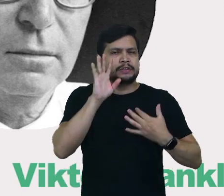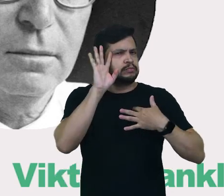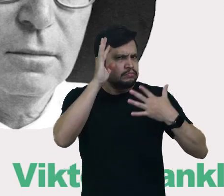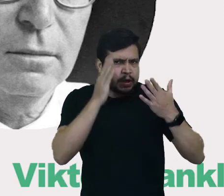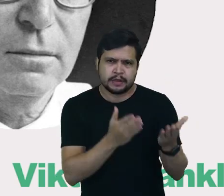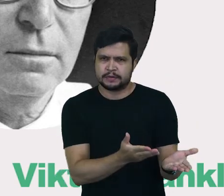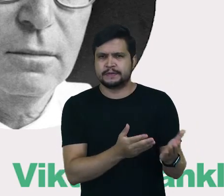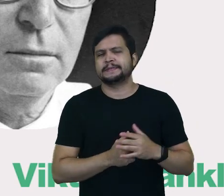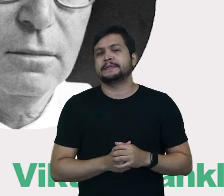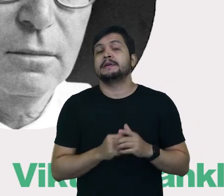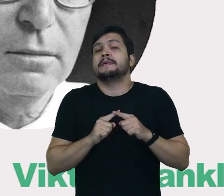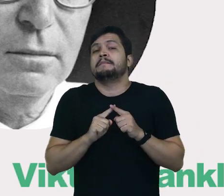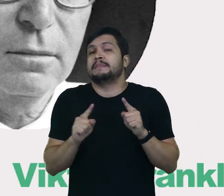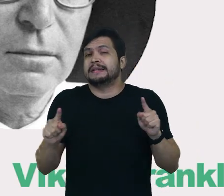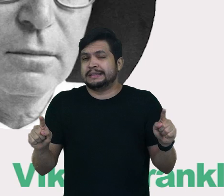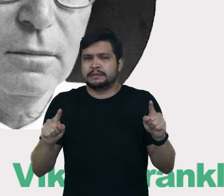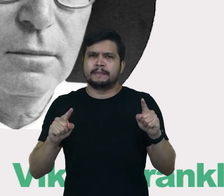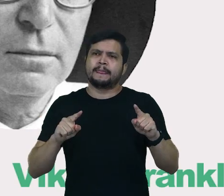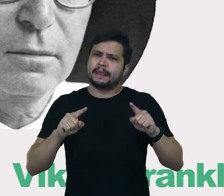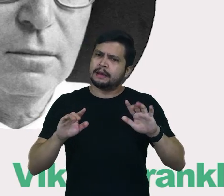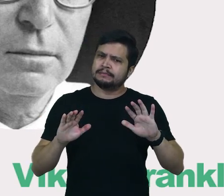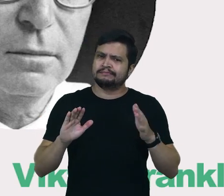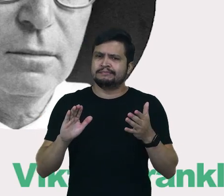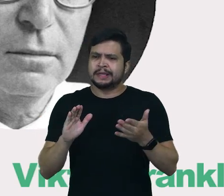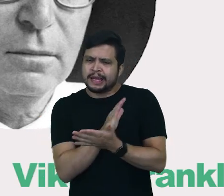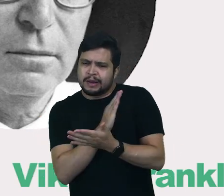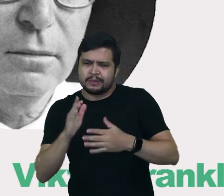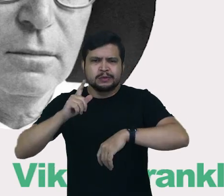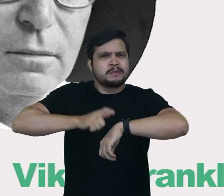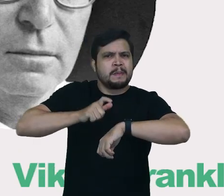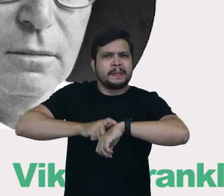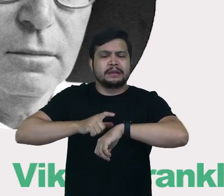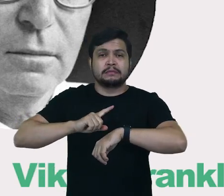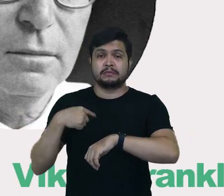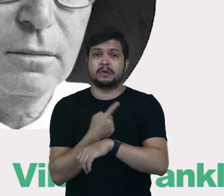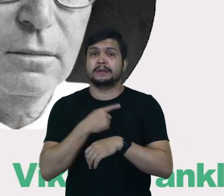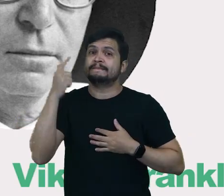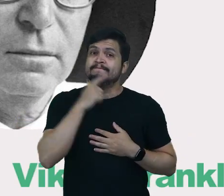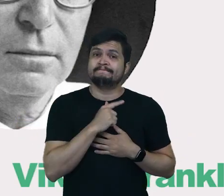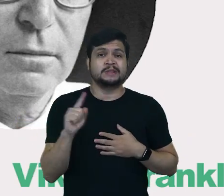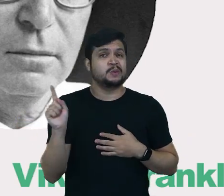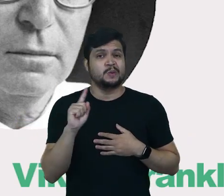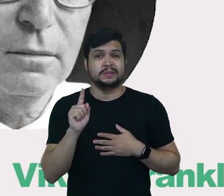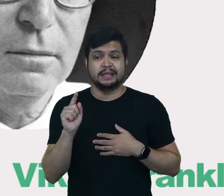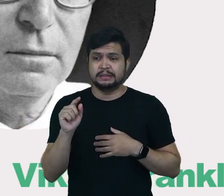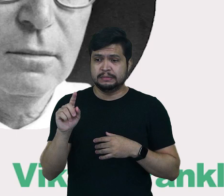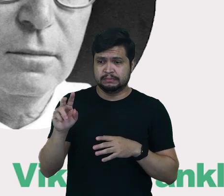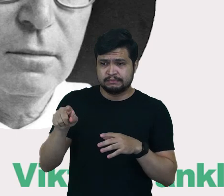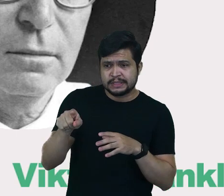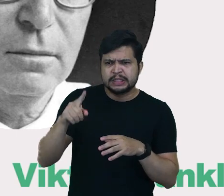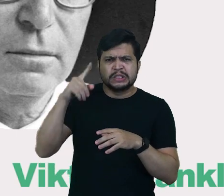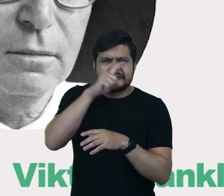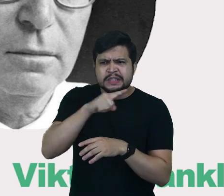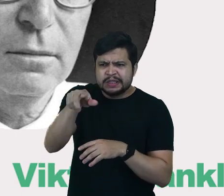Interaja, busque a solução. Agora, tem situações em que a gente não tem o poder de transformar a situação numa